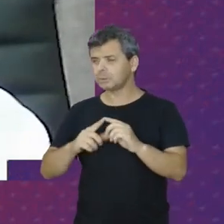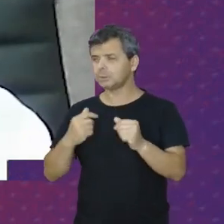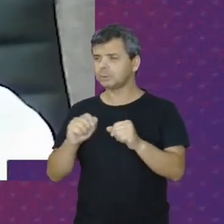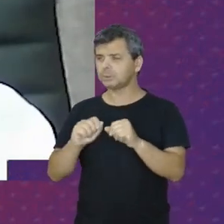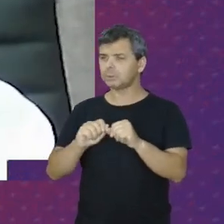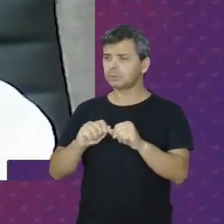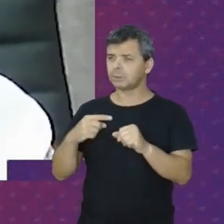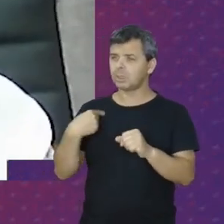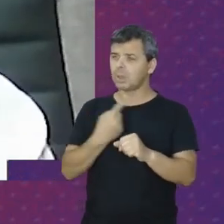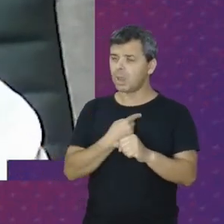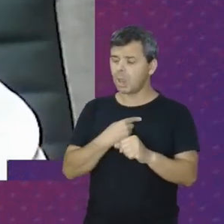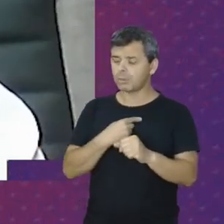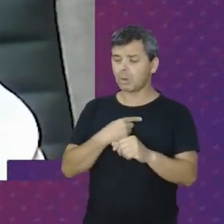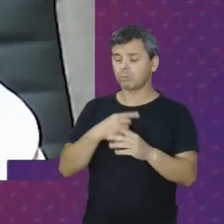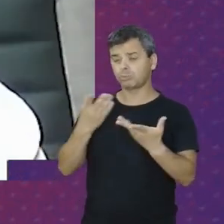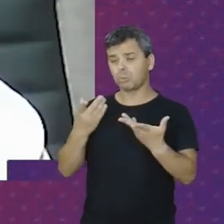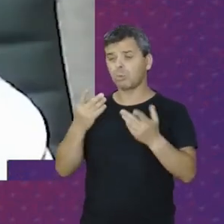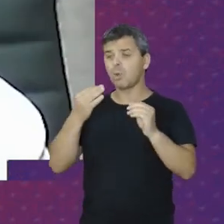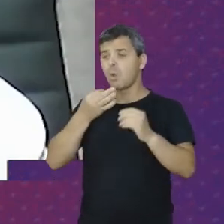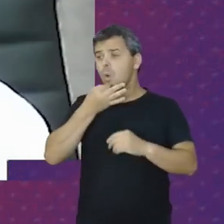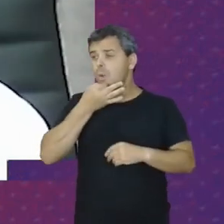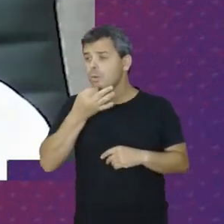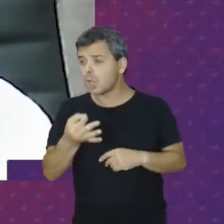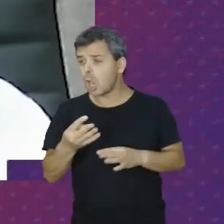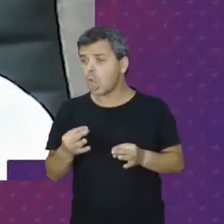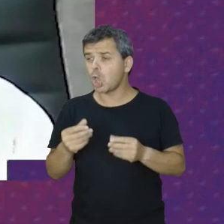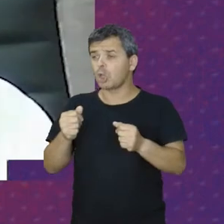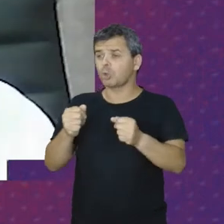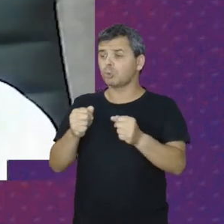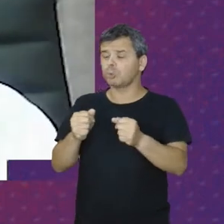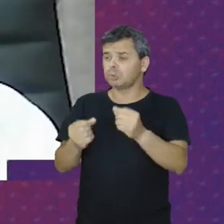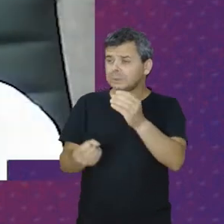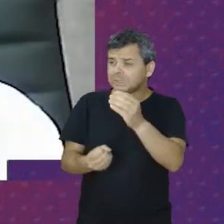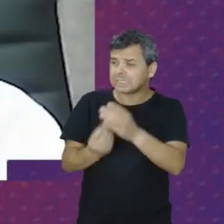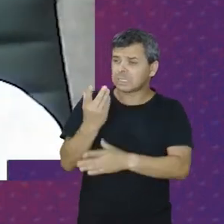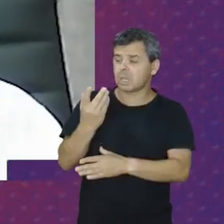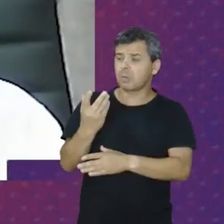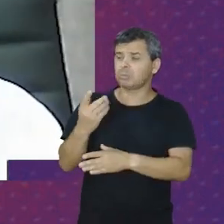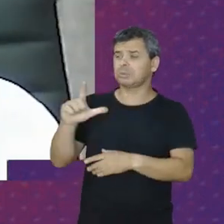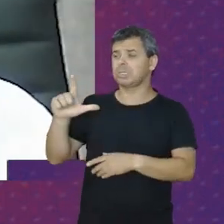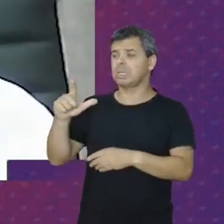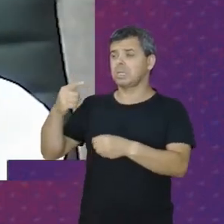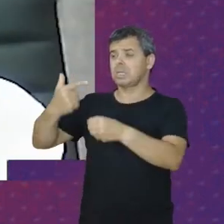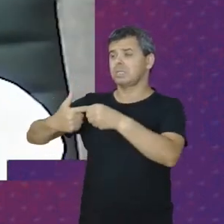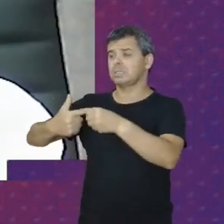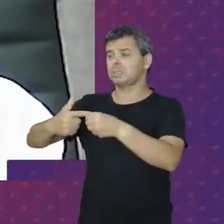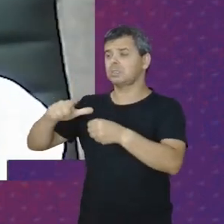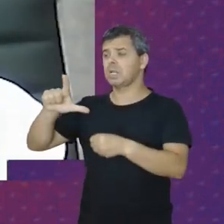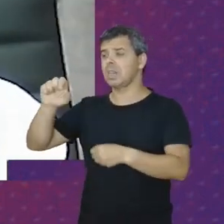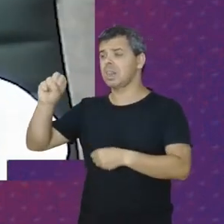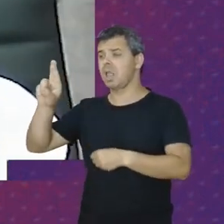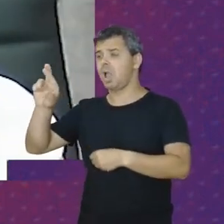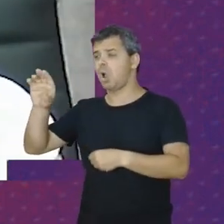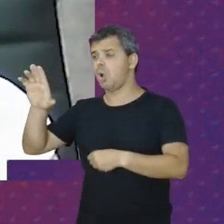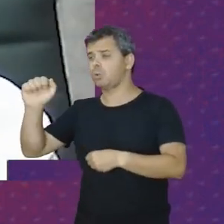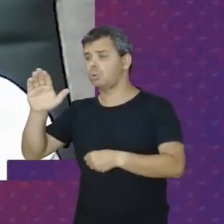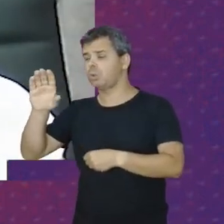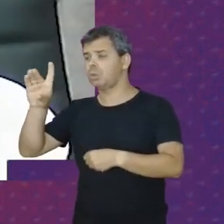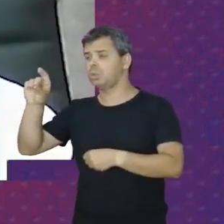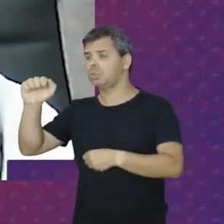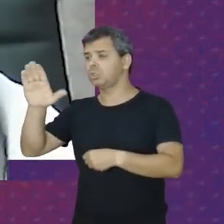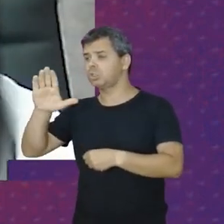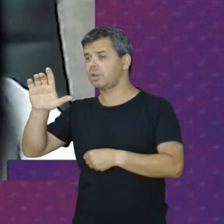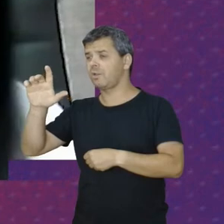sombra de dúvida, eu tenho como testemunhar tudo o que nós implantamos em Lauro de Freitas, desde o meu primeiro mandato, que foi em 2005,